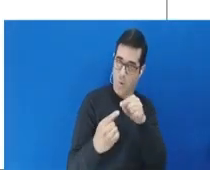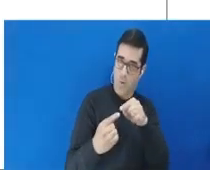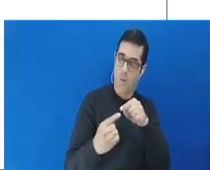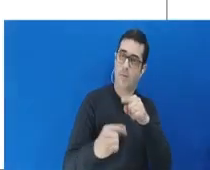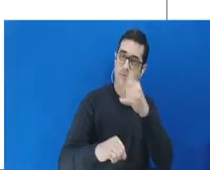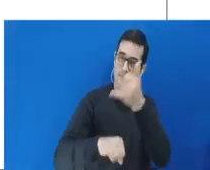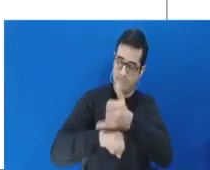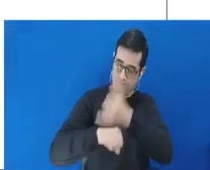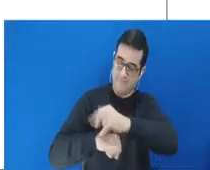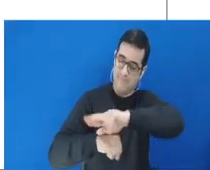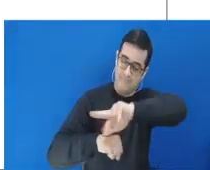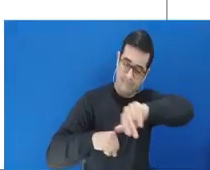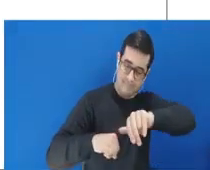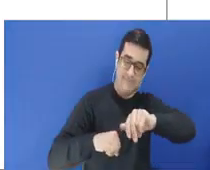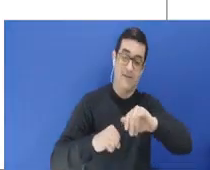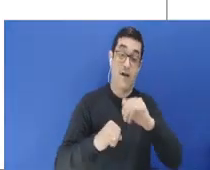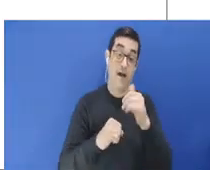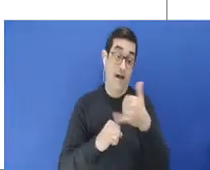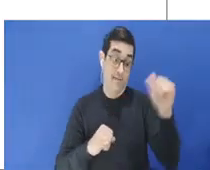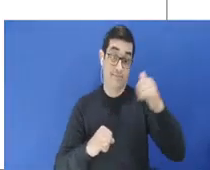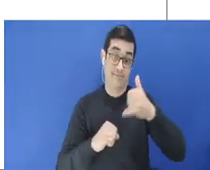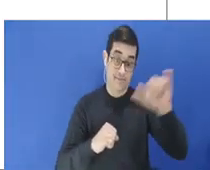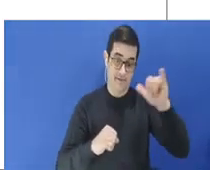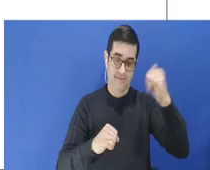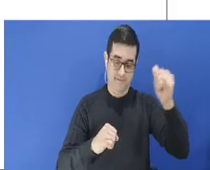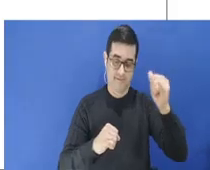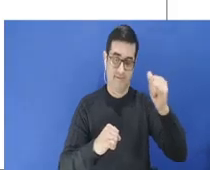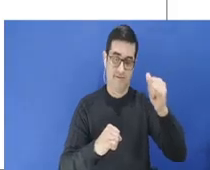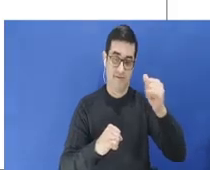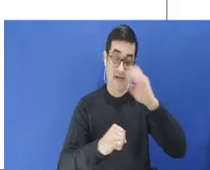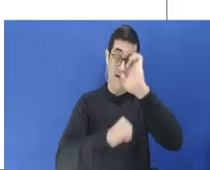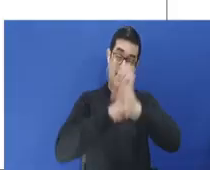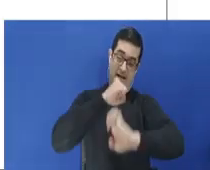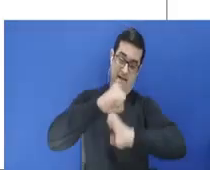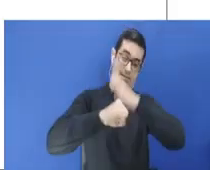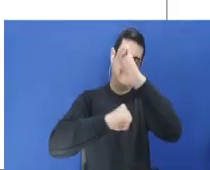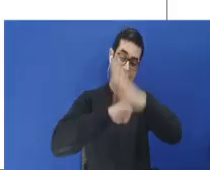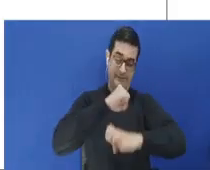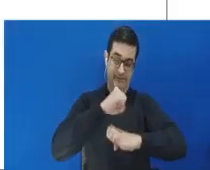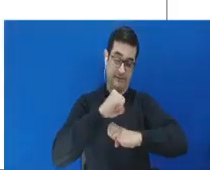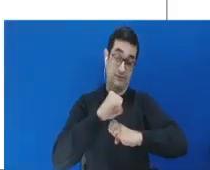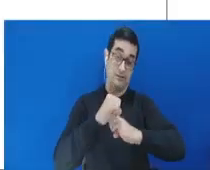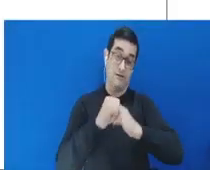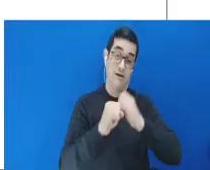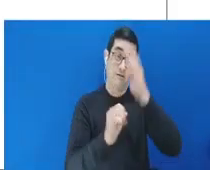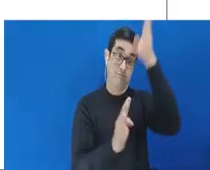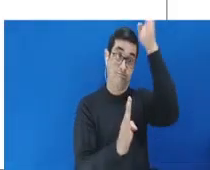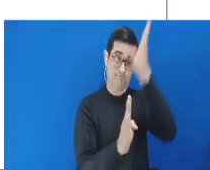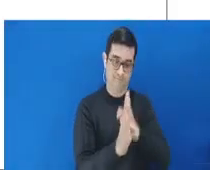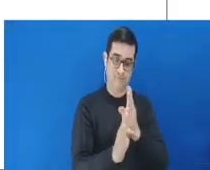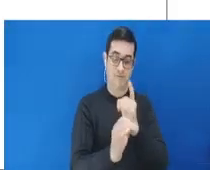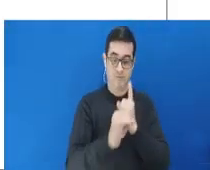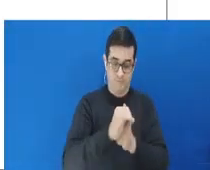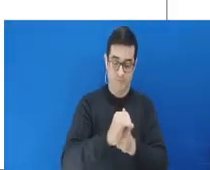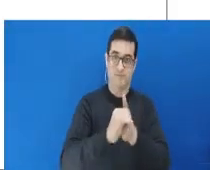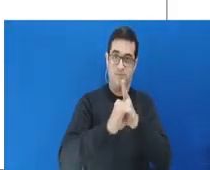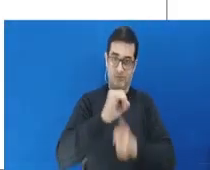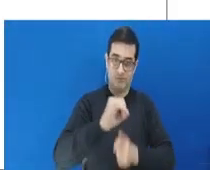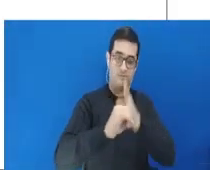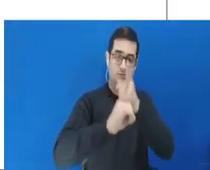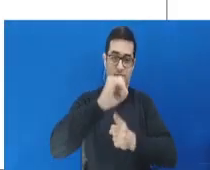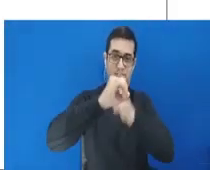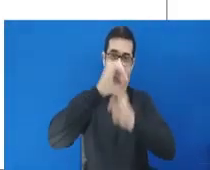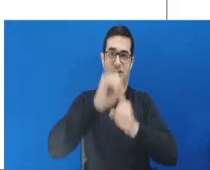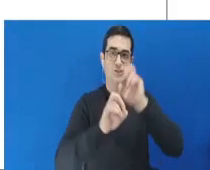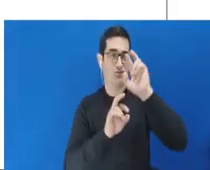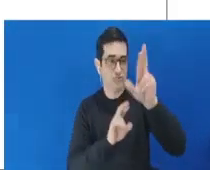da energia que esse elétron está preso, a força que ele está preso, eu vou ter um φ diferente. Então, cada